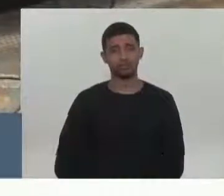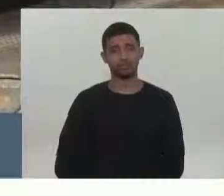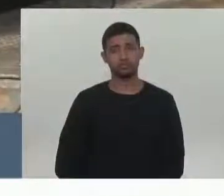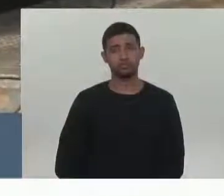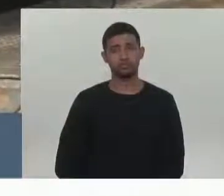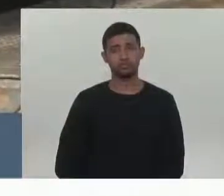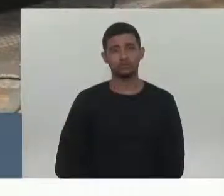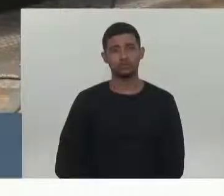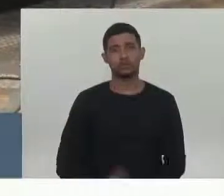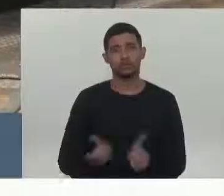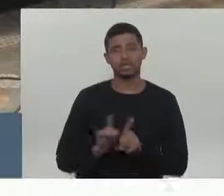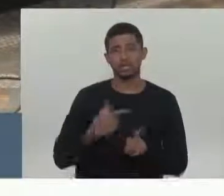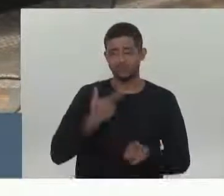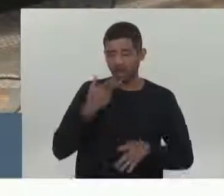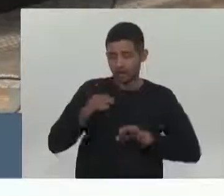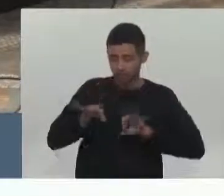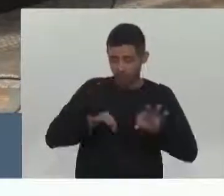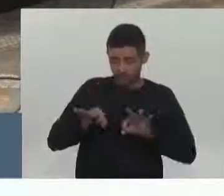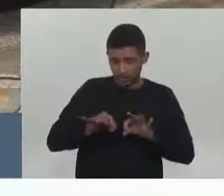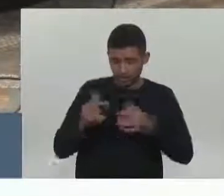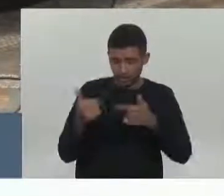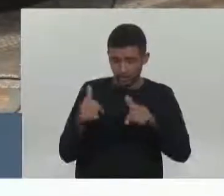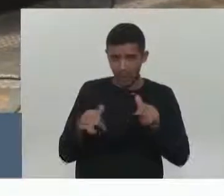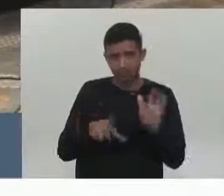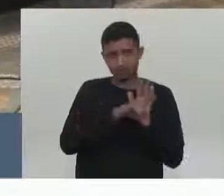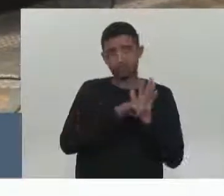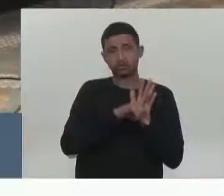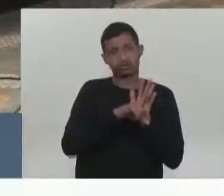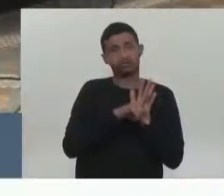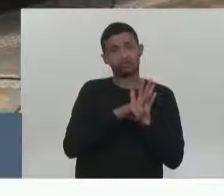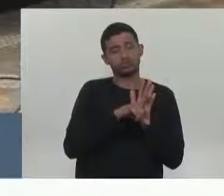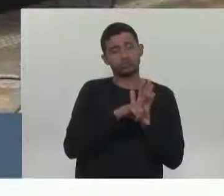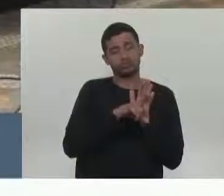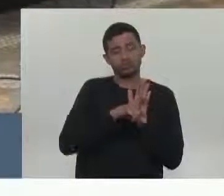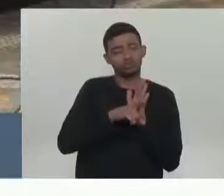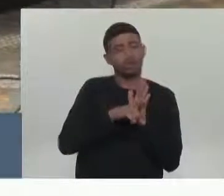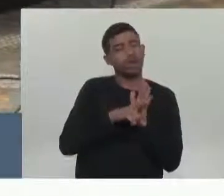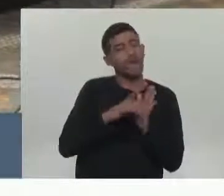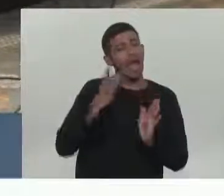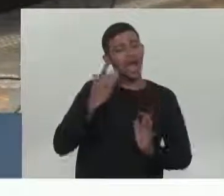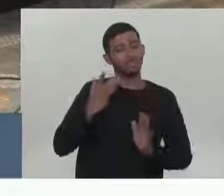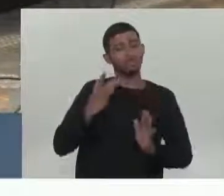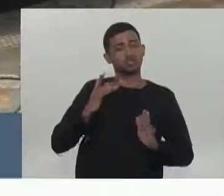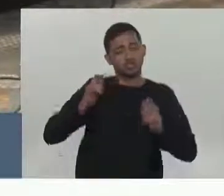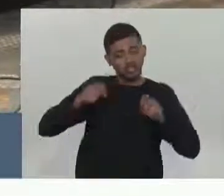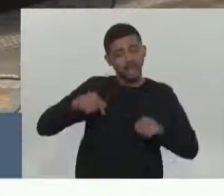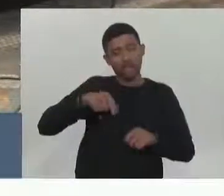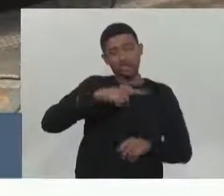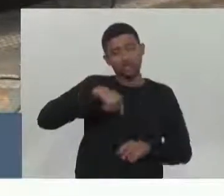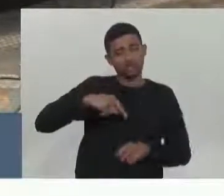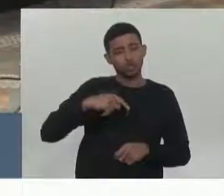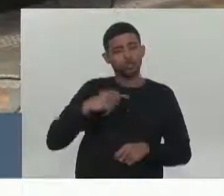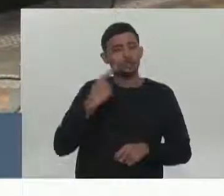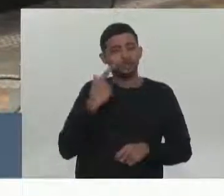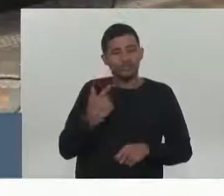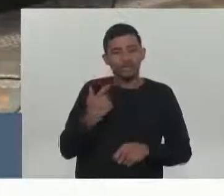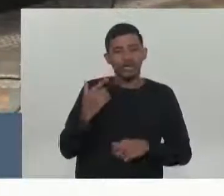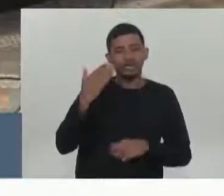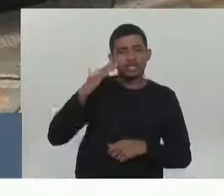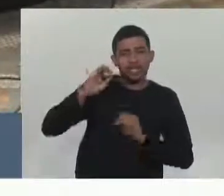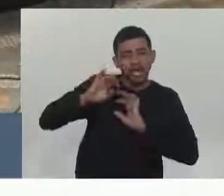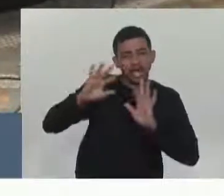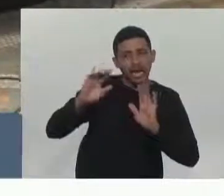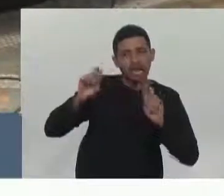também no processo do trabalho legislativo, acredito que a gente possa chegar a mais entendimento de projetos